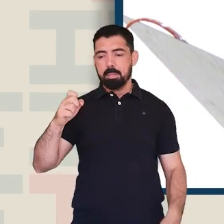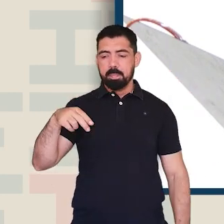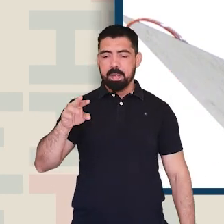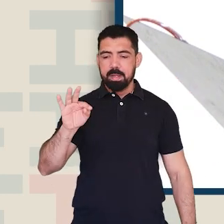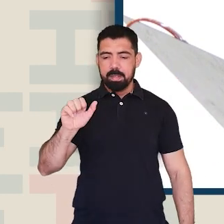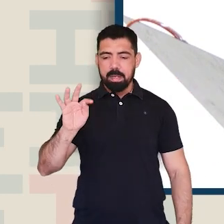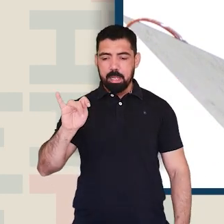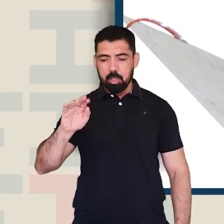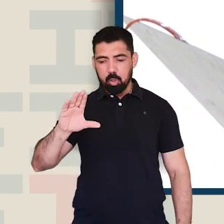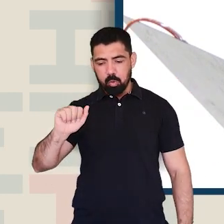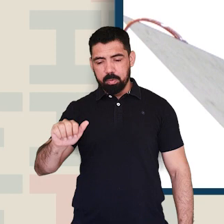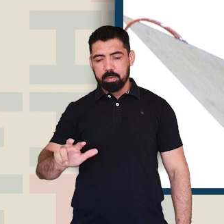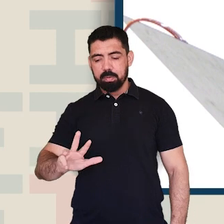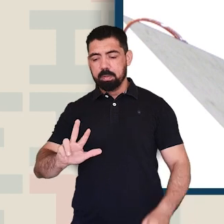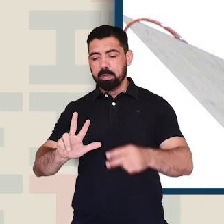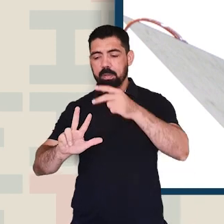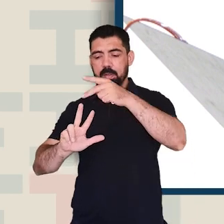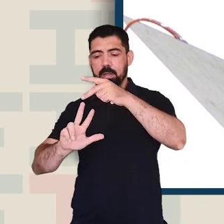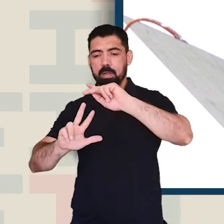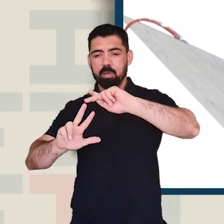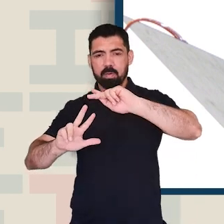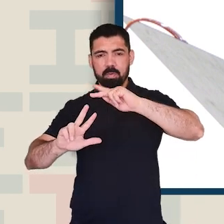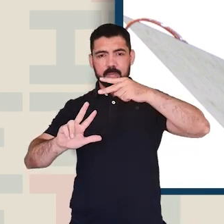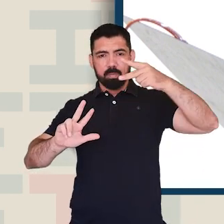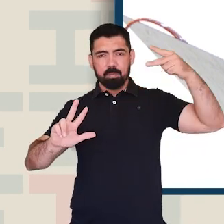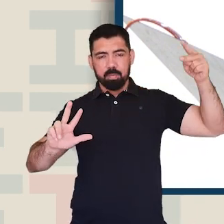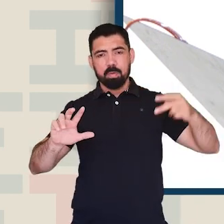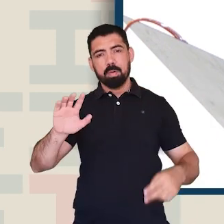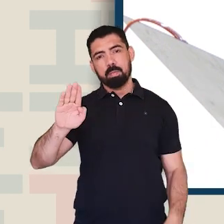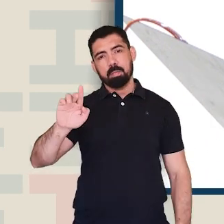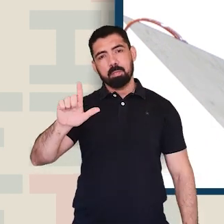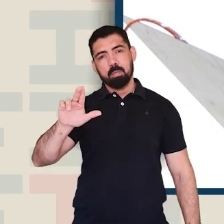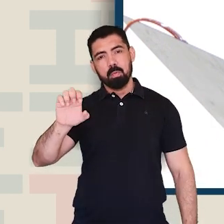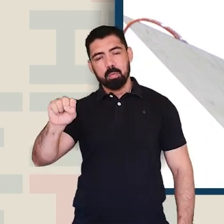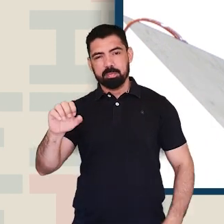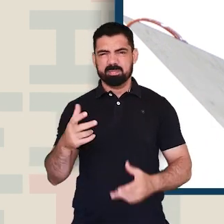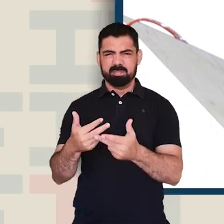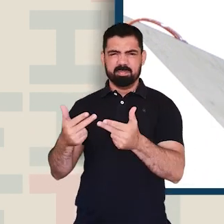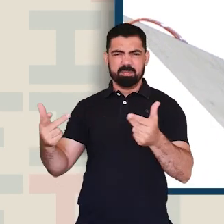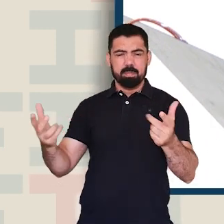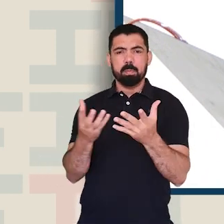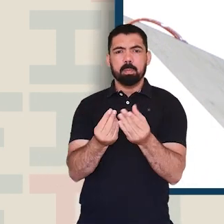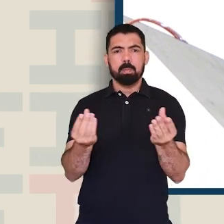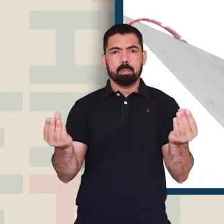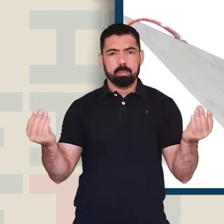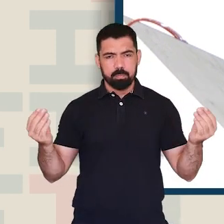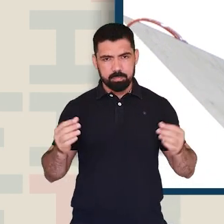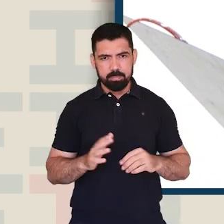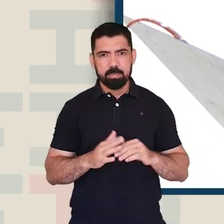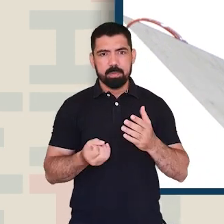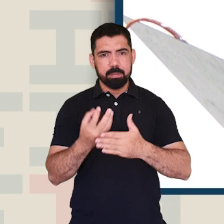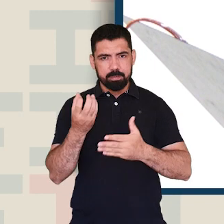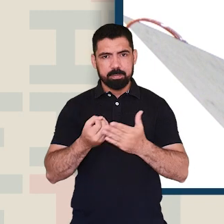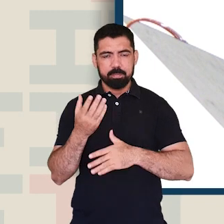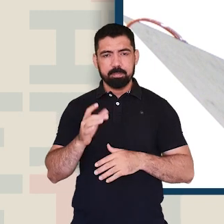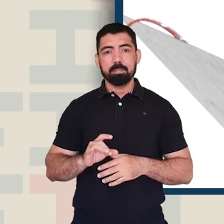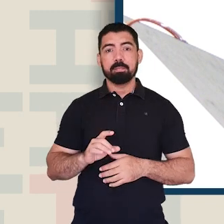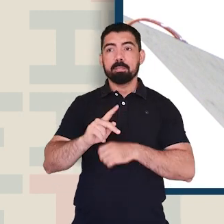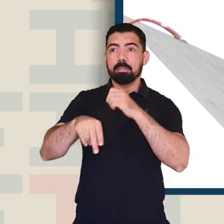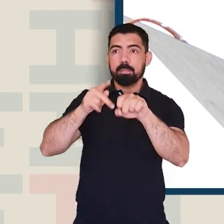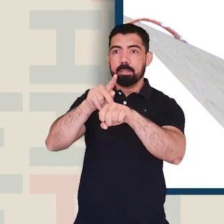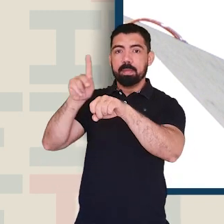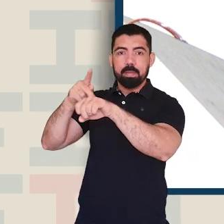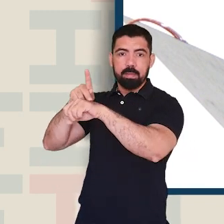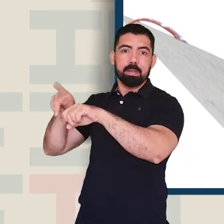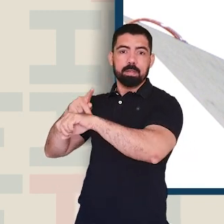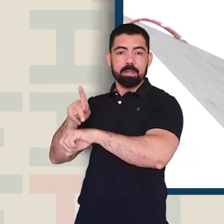pentatônica, você tem a escala blues, você tem várias escalas, né, que foram criadas. Em cada